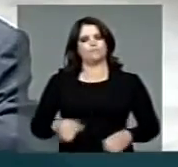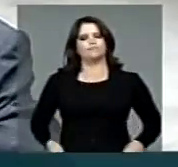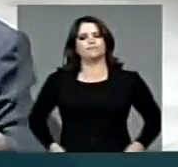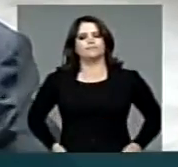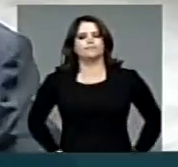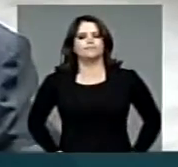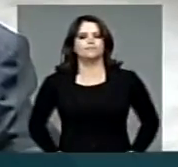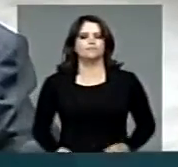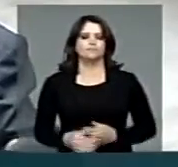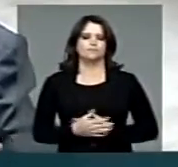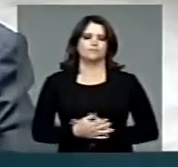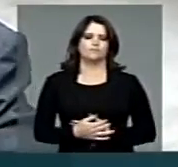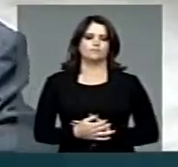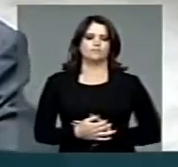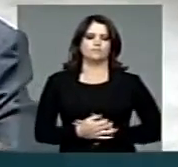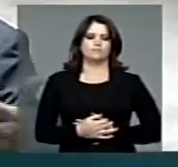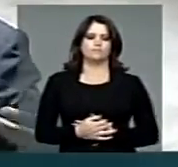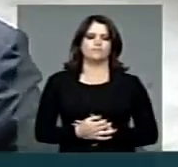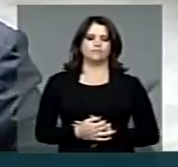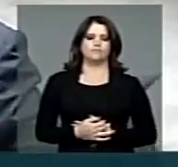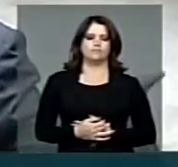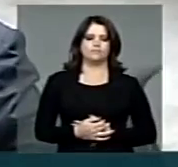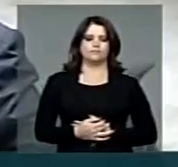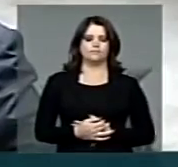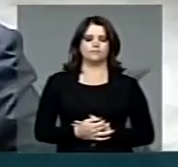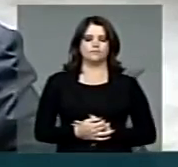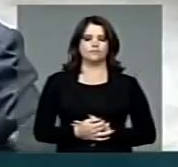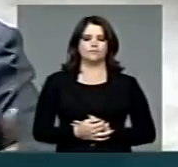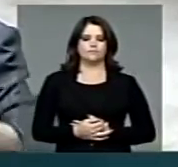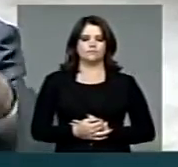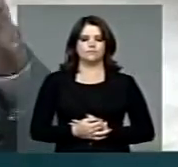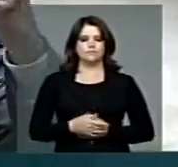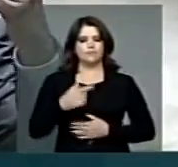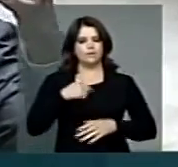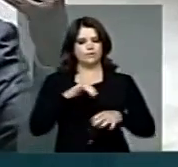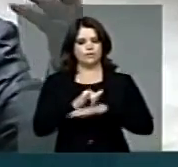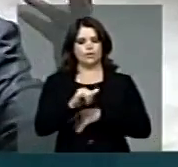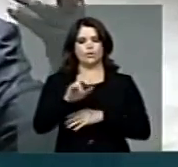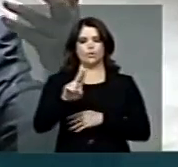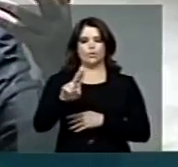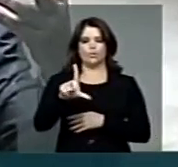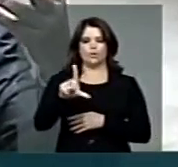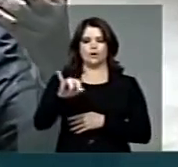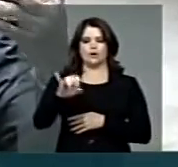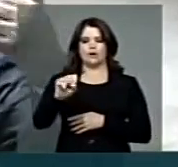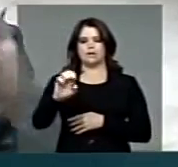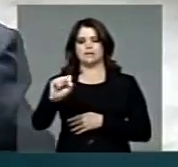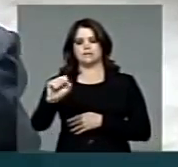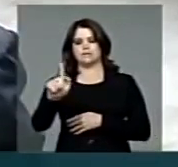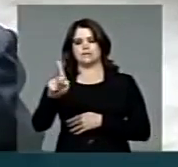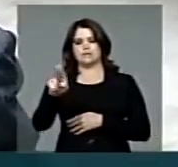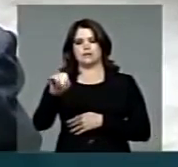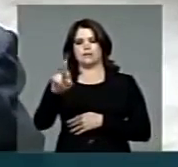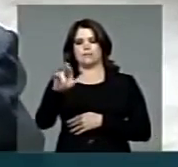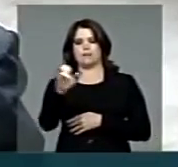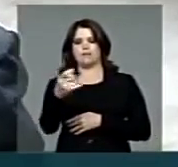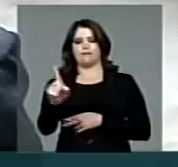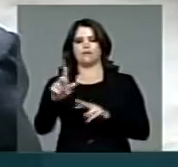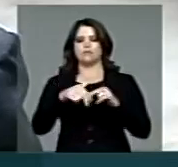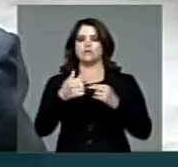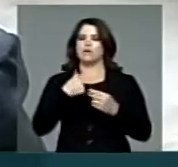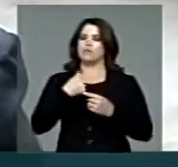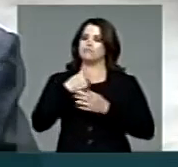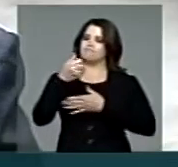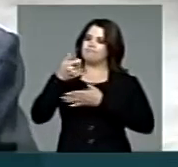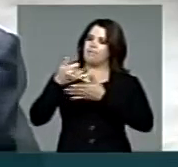primeiro vice-presidente que era, e na ausência do grande Ulisses, que partira em demanda da eternidade, a mim coube